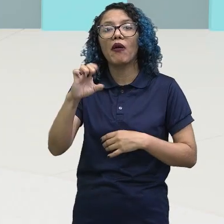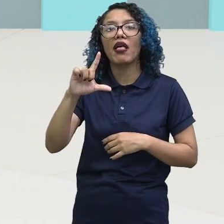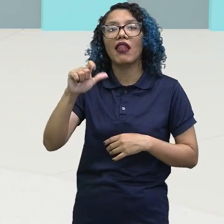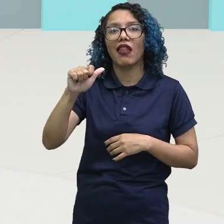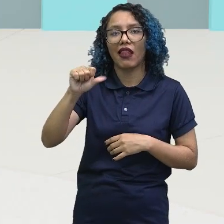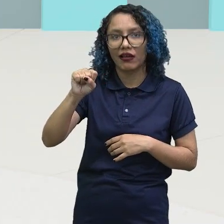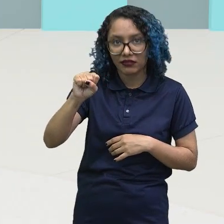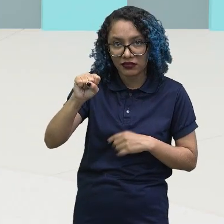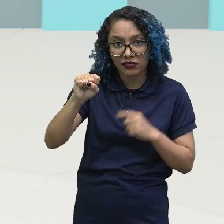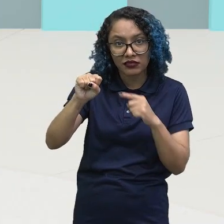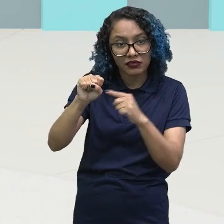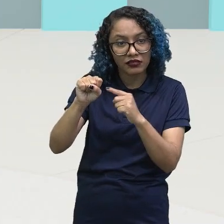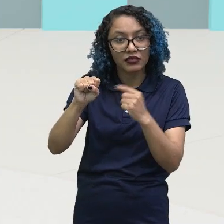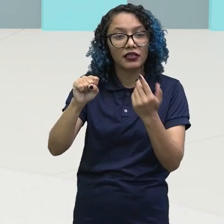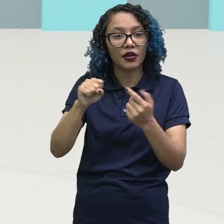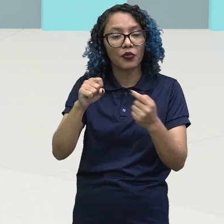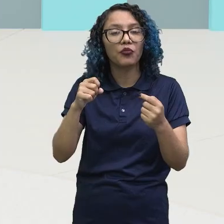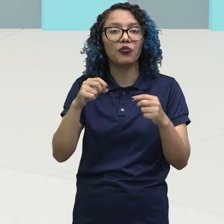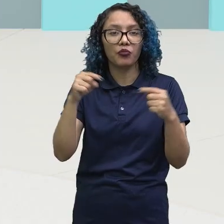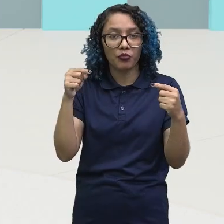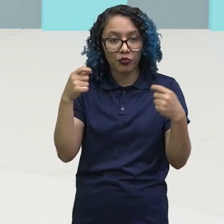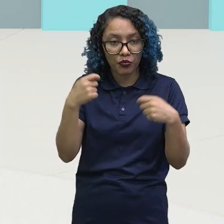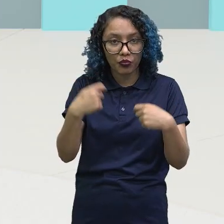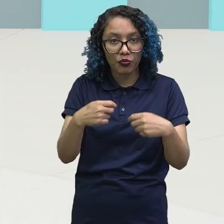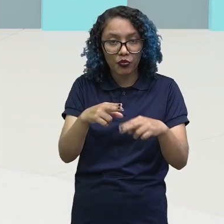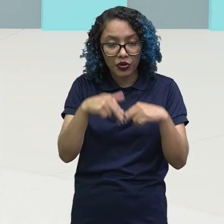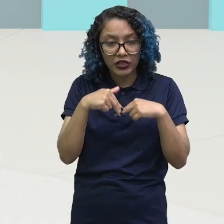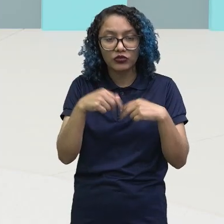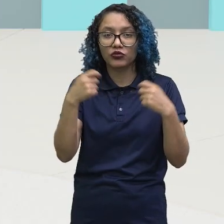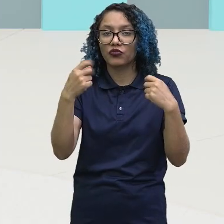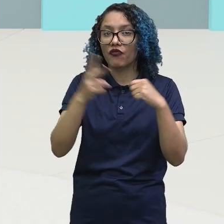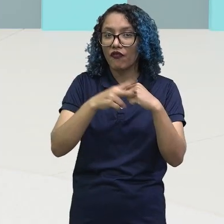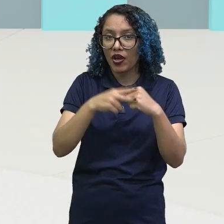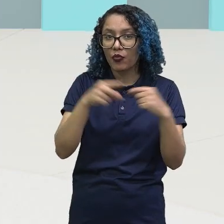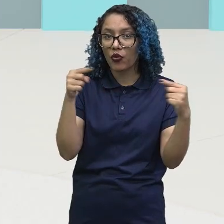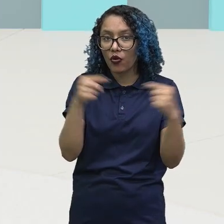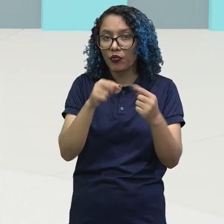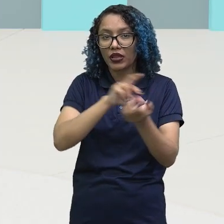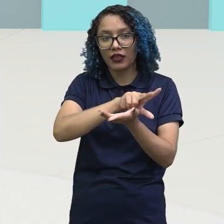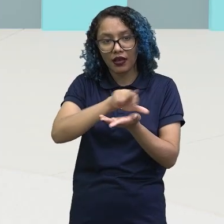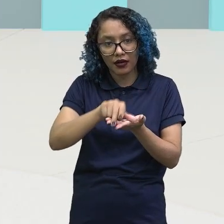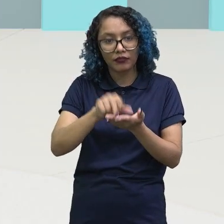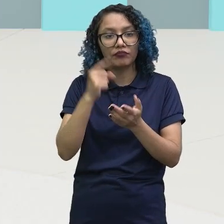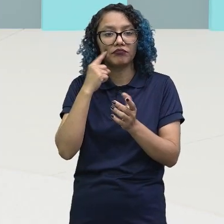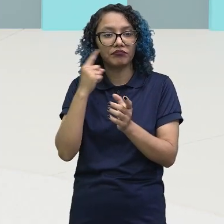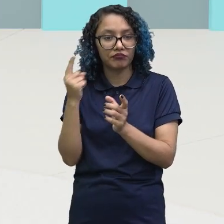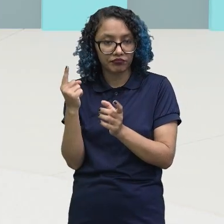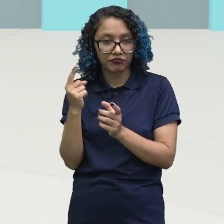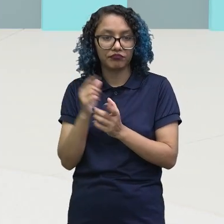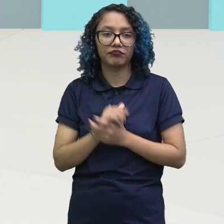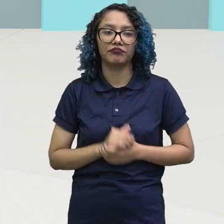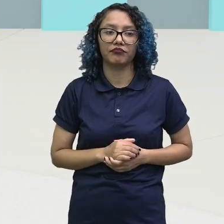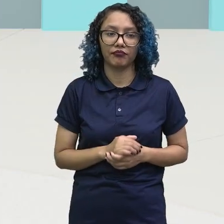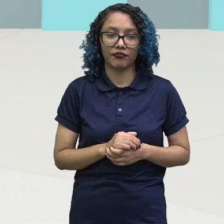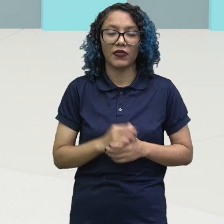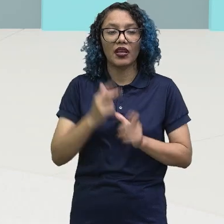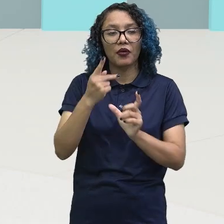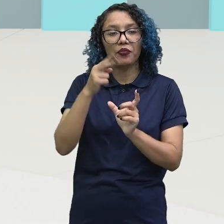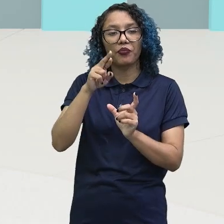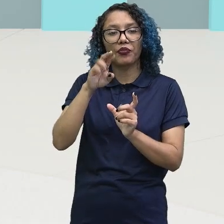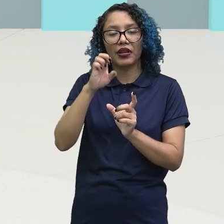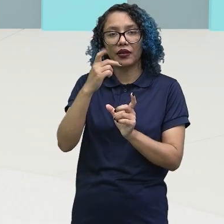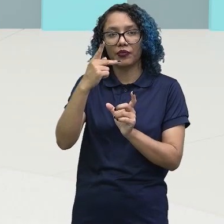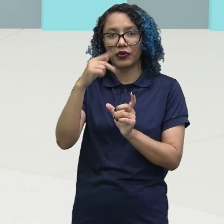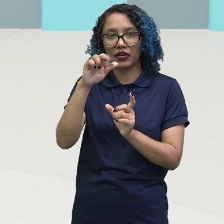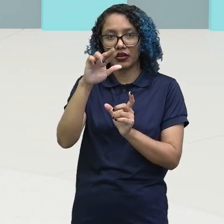aí esse verbo indo para o plural. Sheila e Dinanci, sujeito composto, verbo no plural, prepararam uma caldeirada